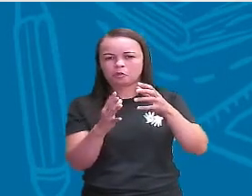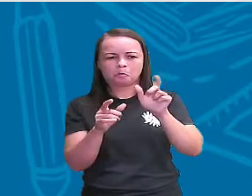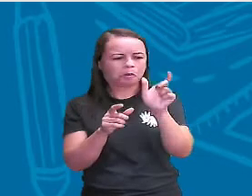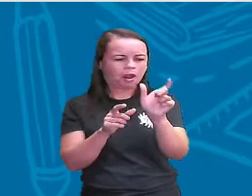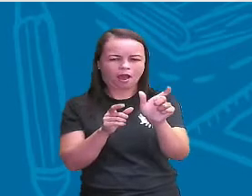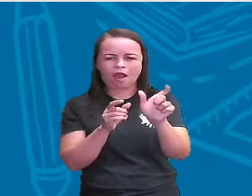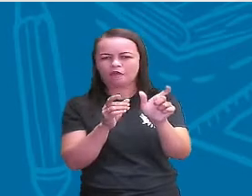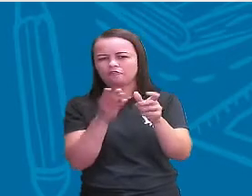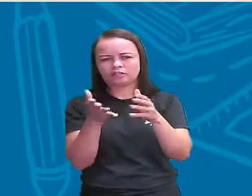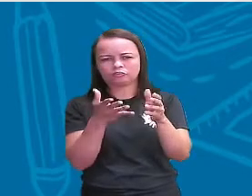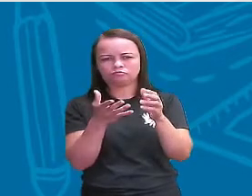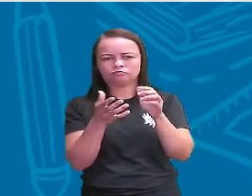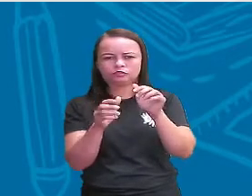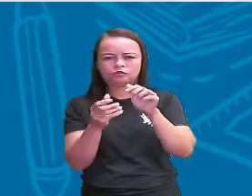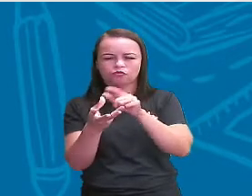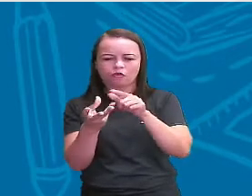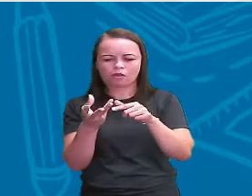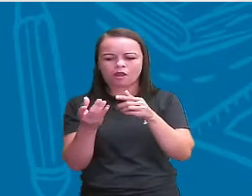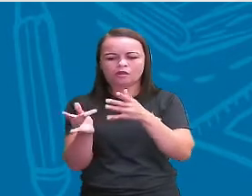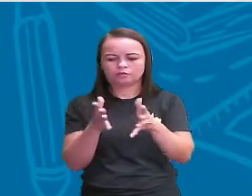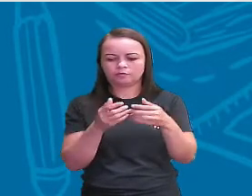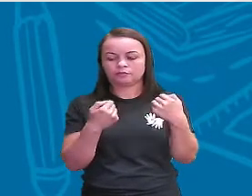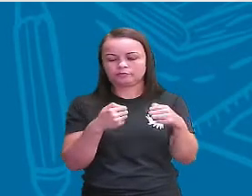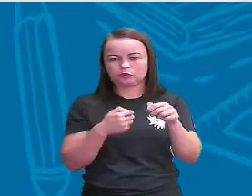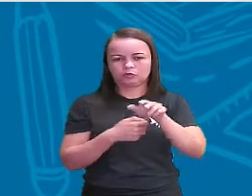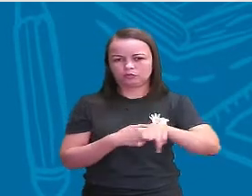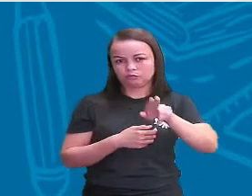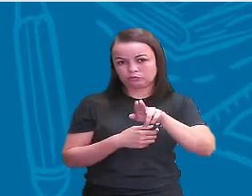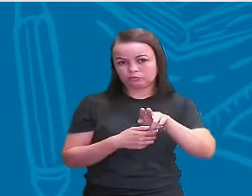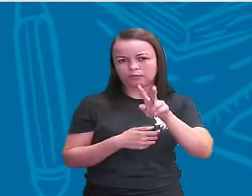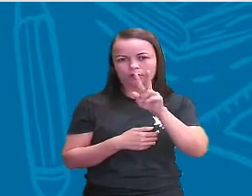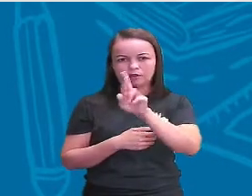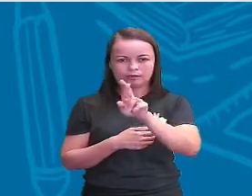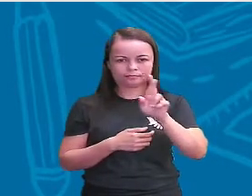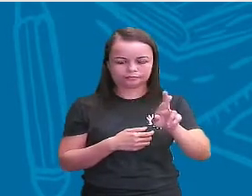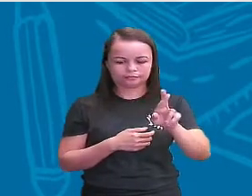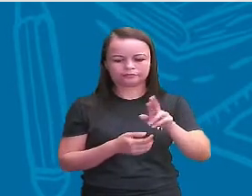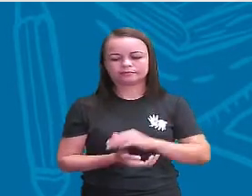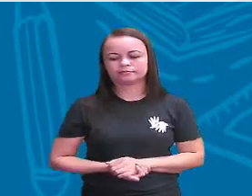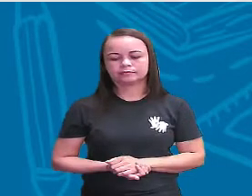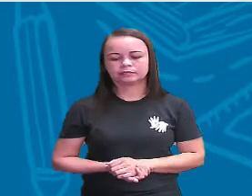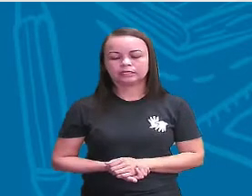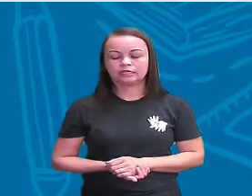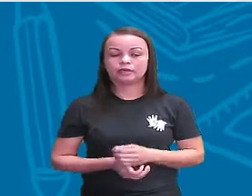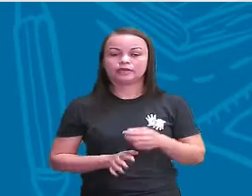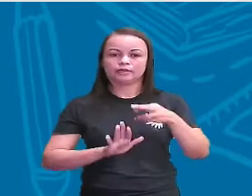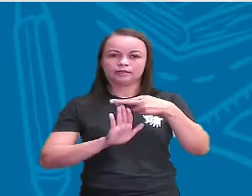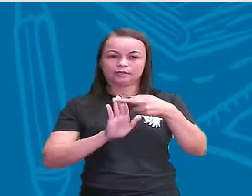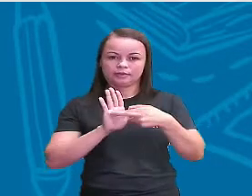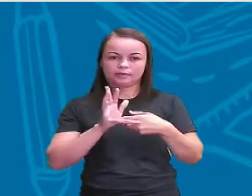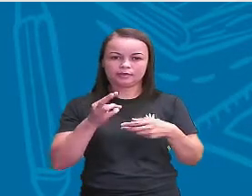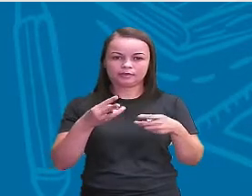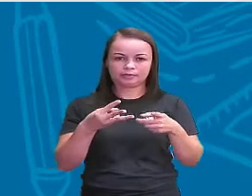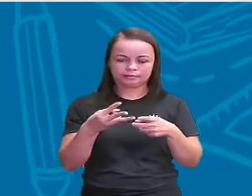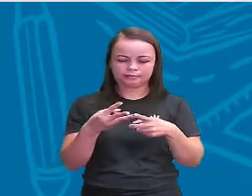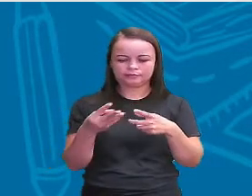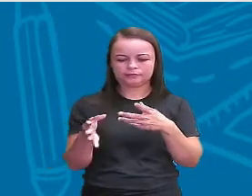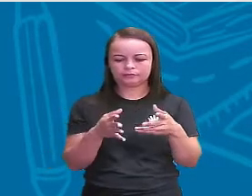palavras entre vogais, temos que usar dois R's. E a terceira regrinha diz que para o